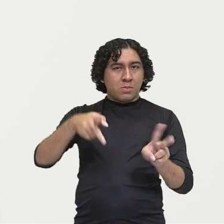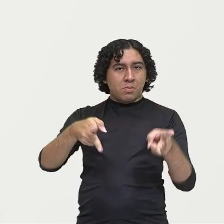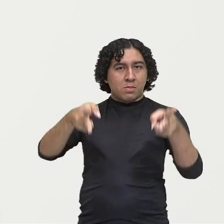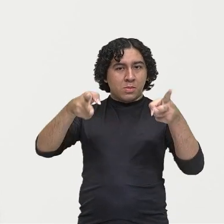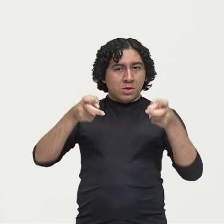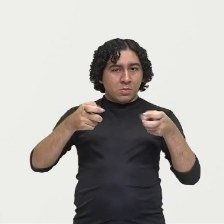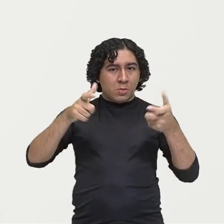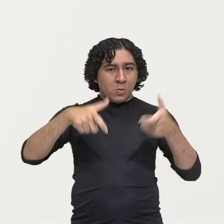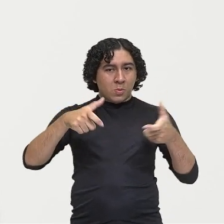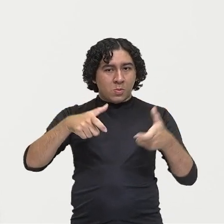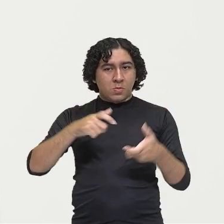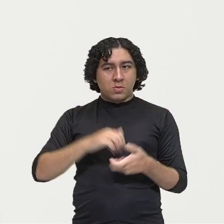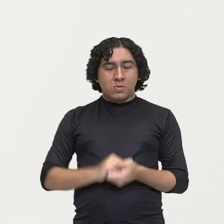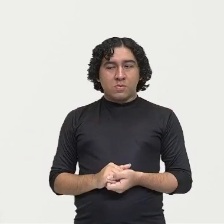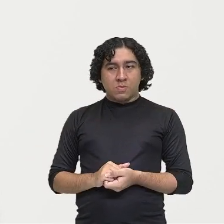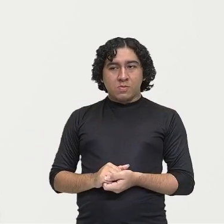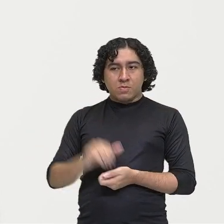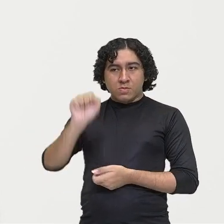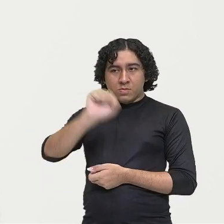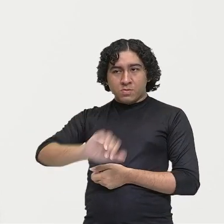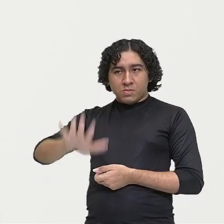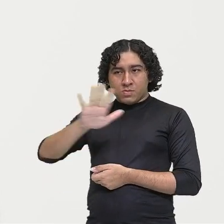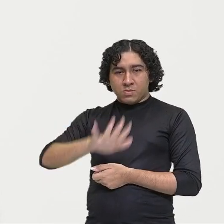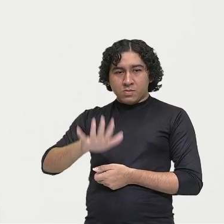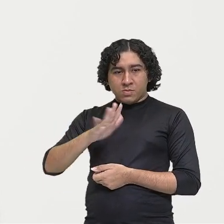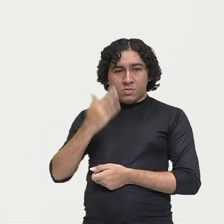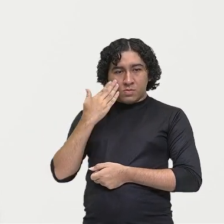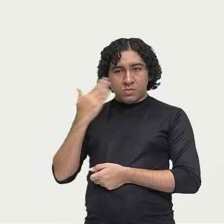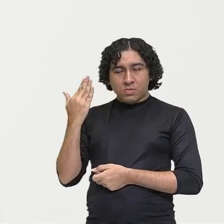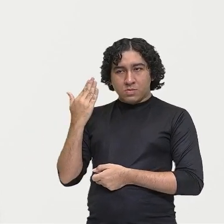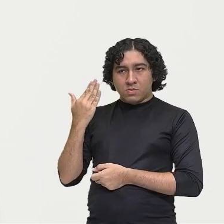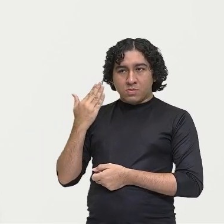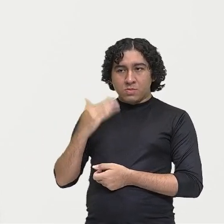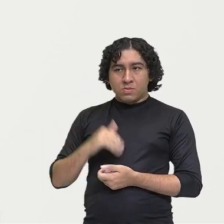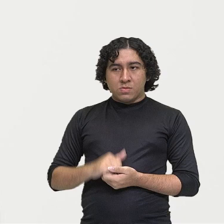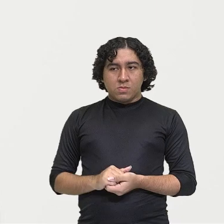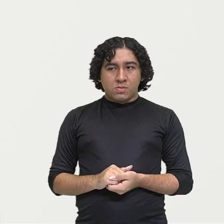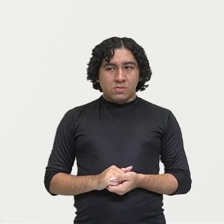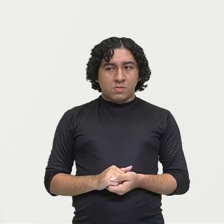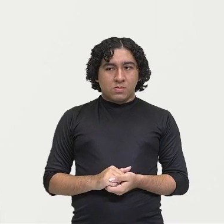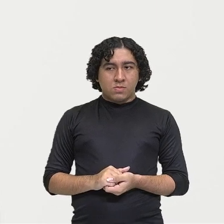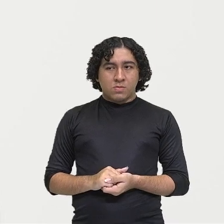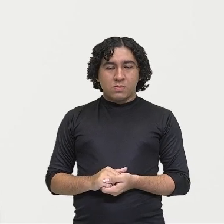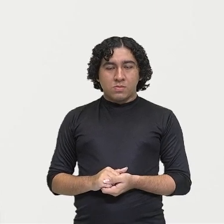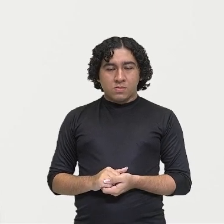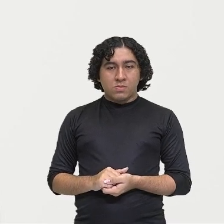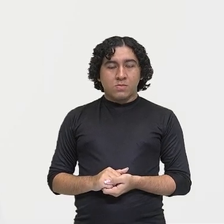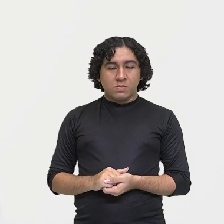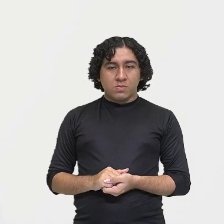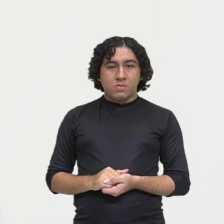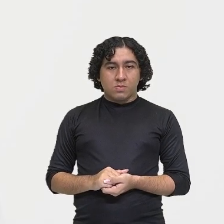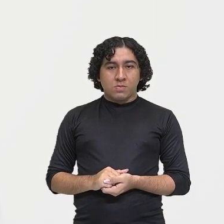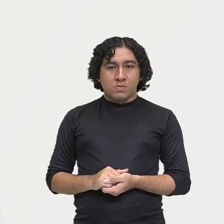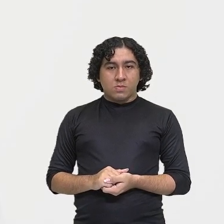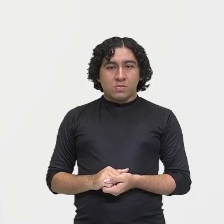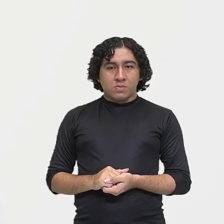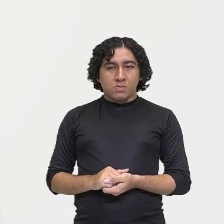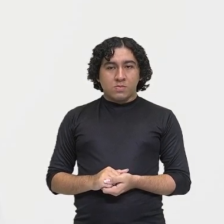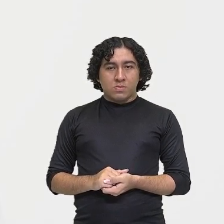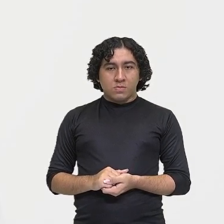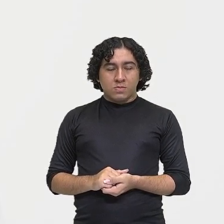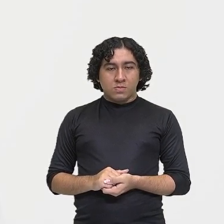aí por esta imagem. Aí você tem, em contrapartida,